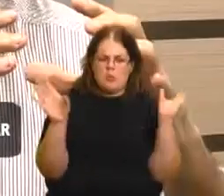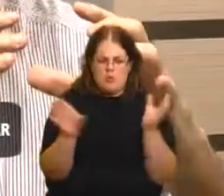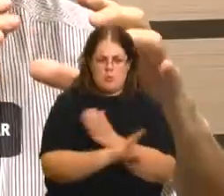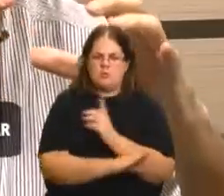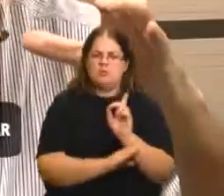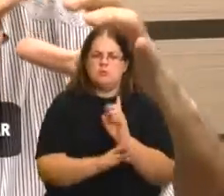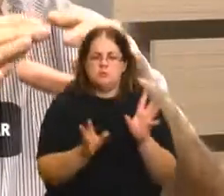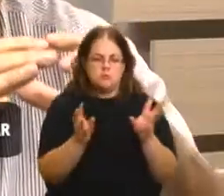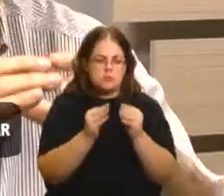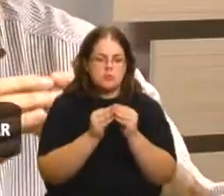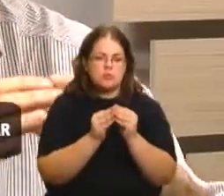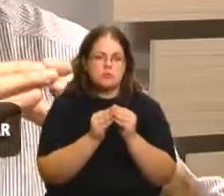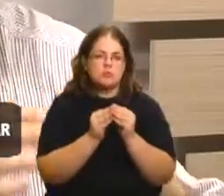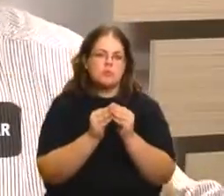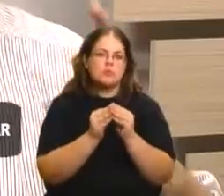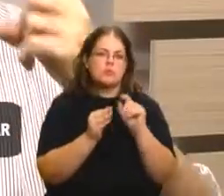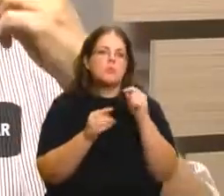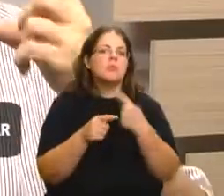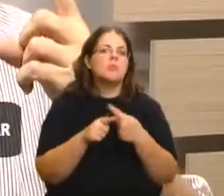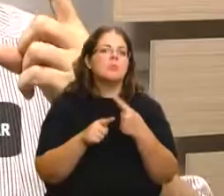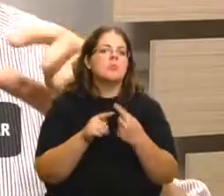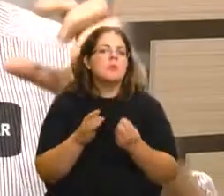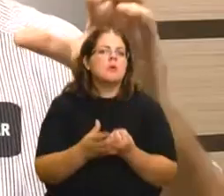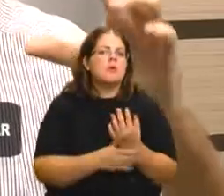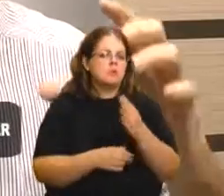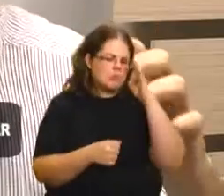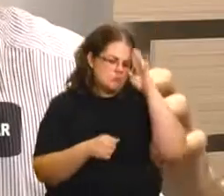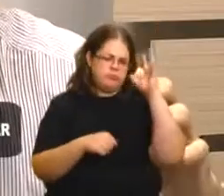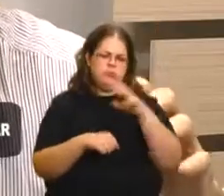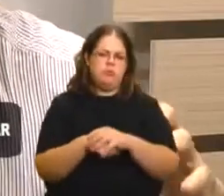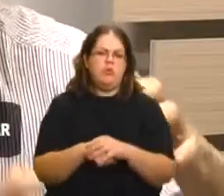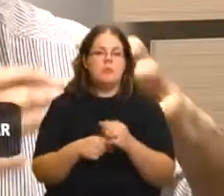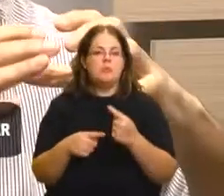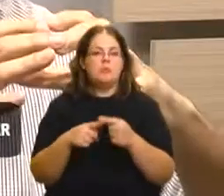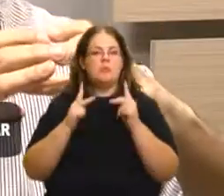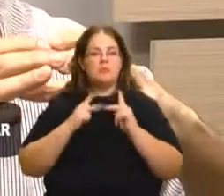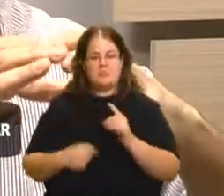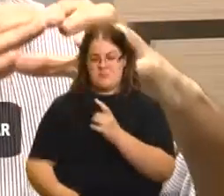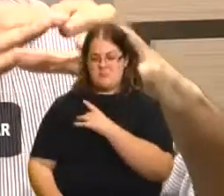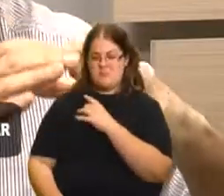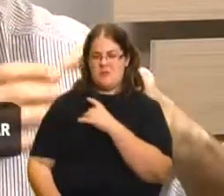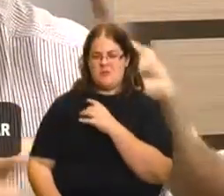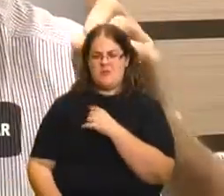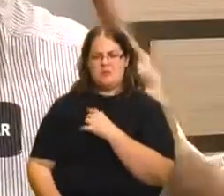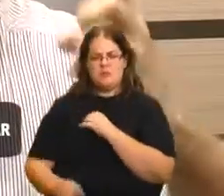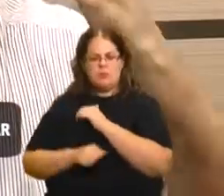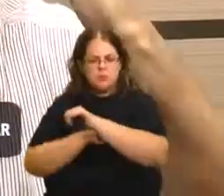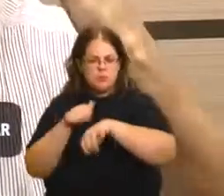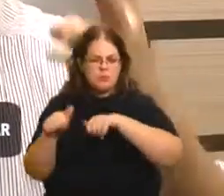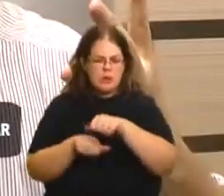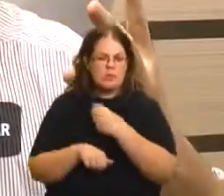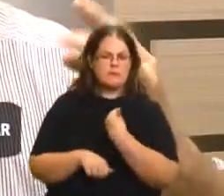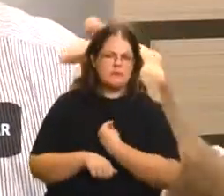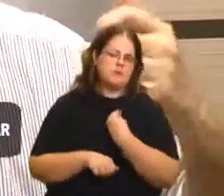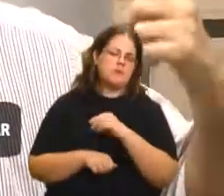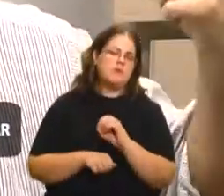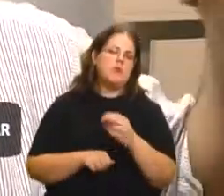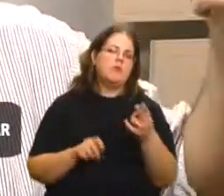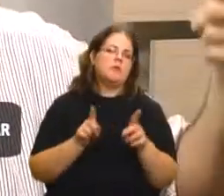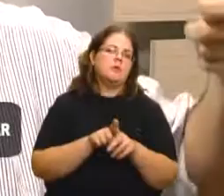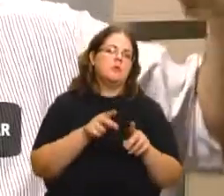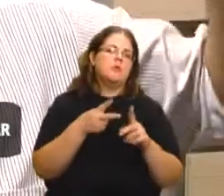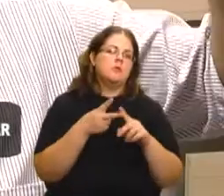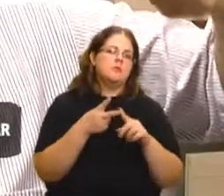fora, mas o golpe aconteceu por 1. Medo das reformas de base e 2.